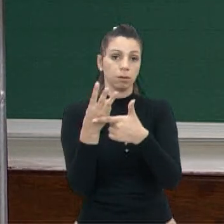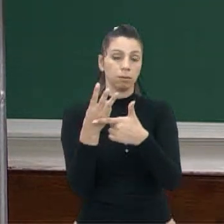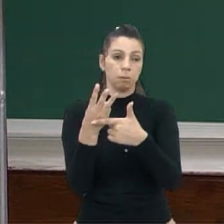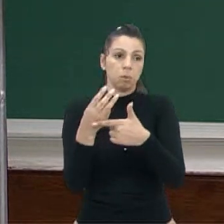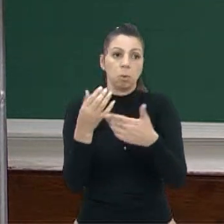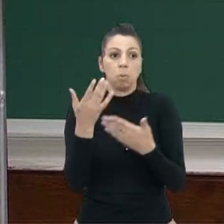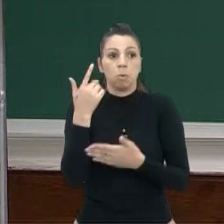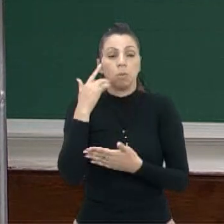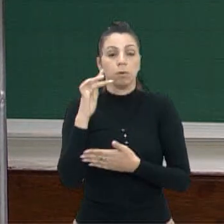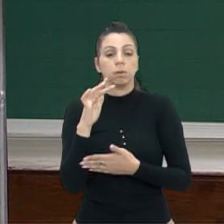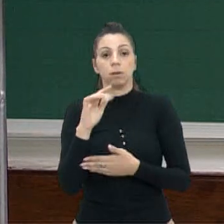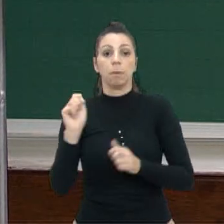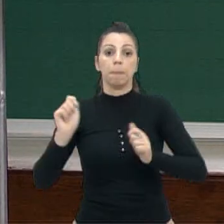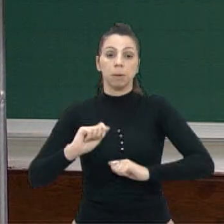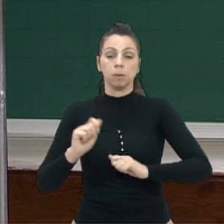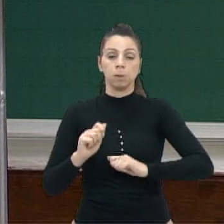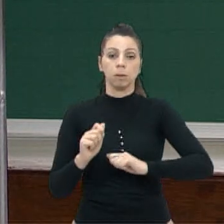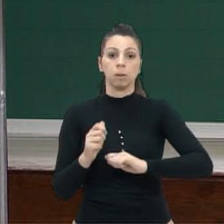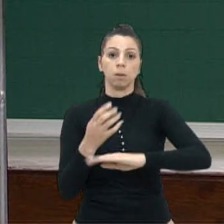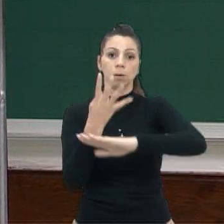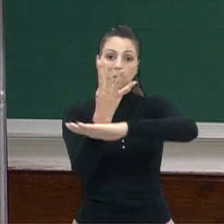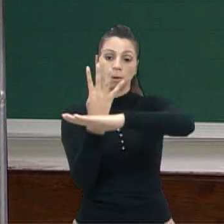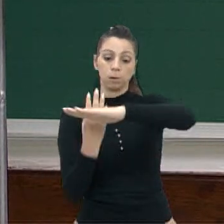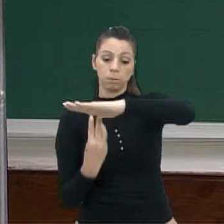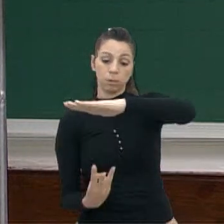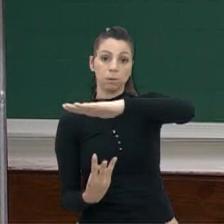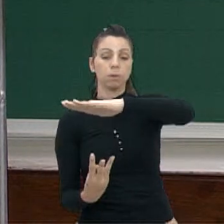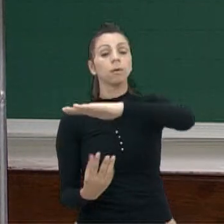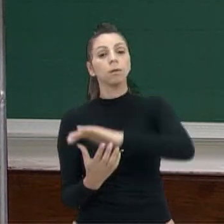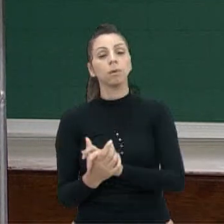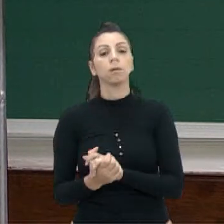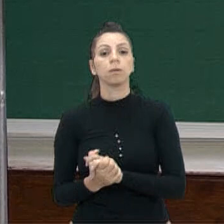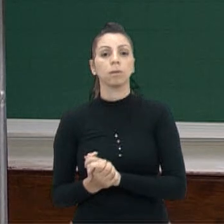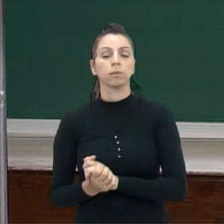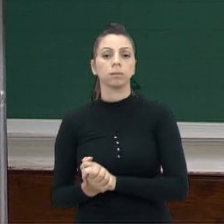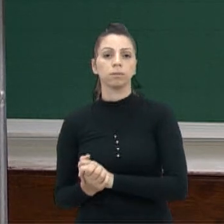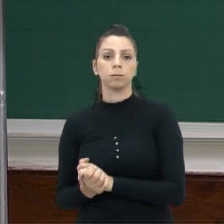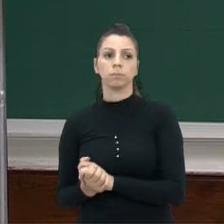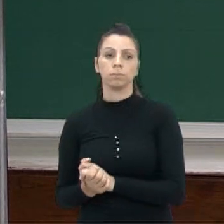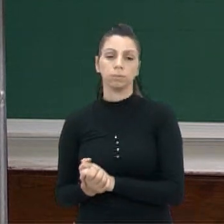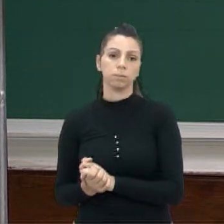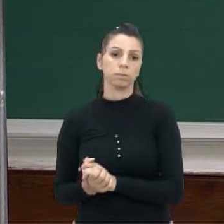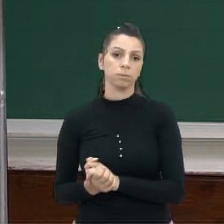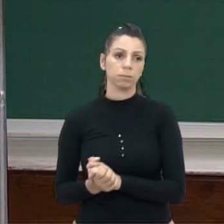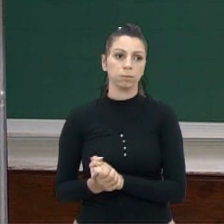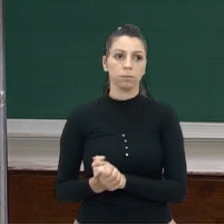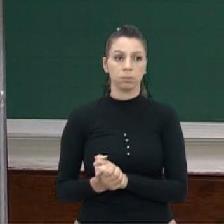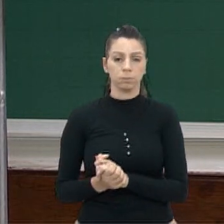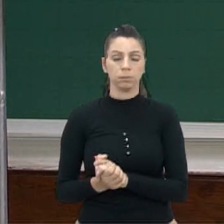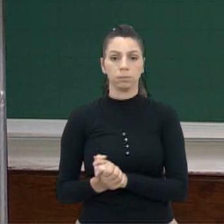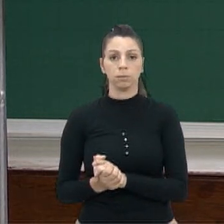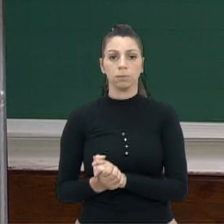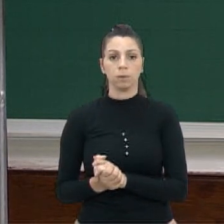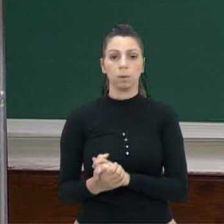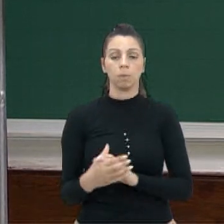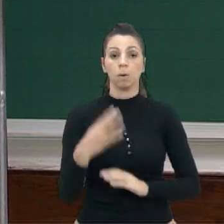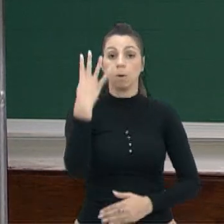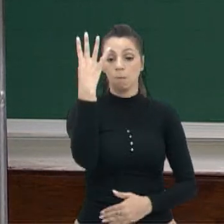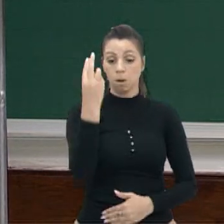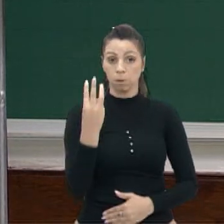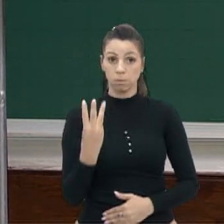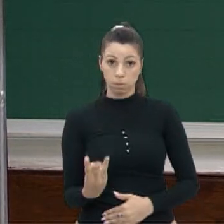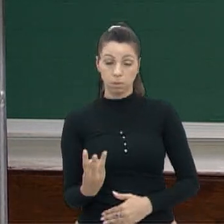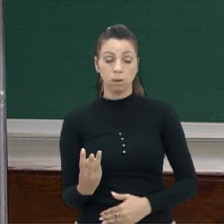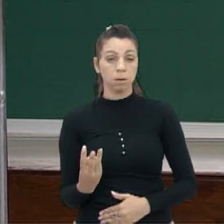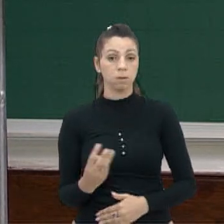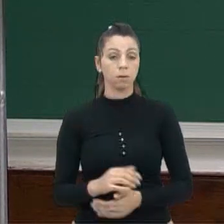terços. Deixa aqui. Você até pode escrever o número decimal se você quiser, mas aqui o 4 terços eu já te adianto,